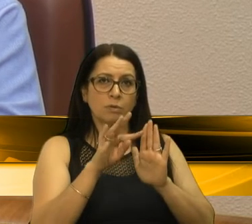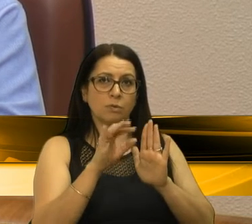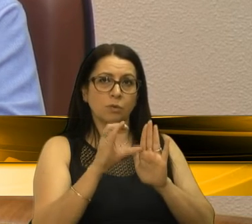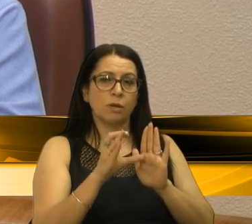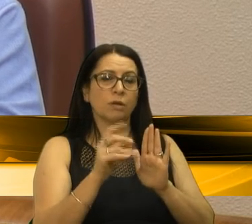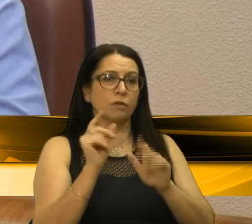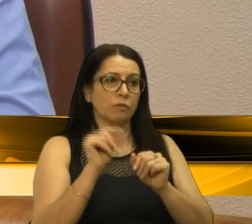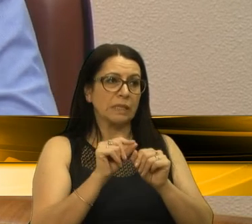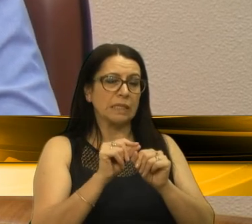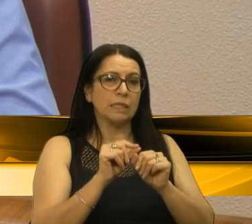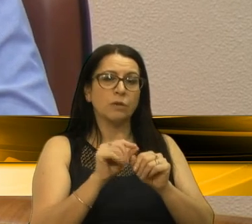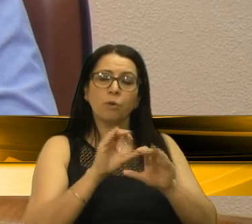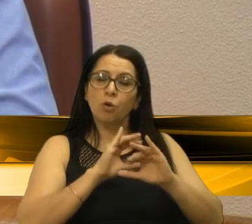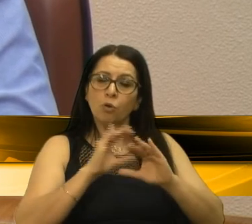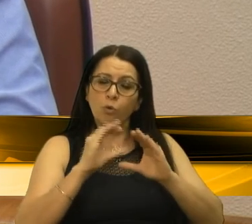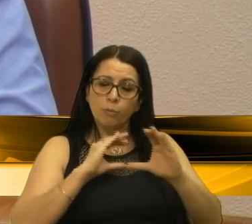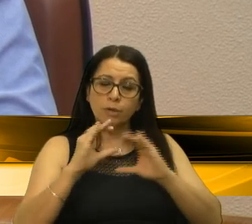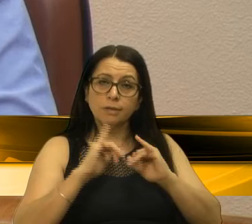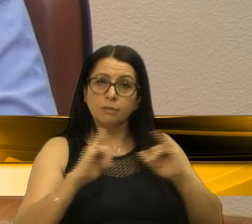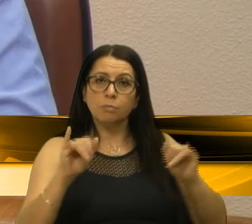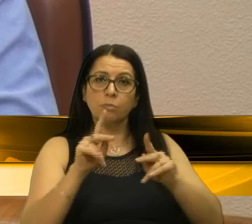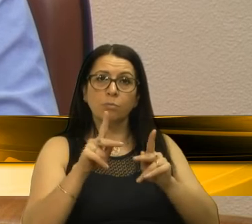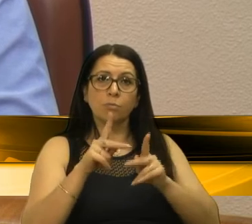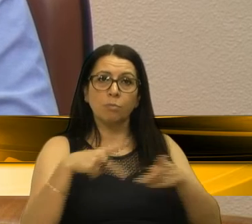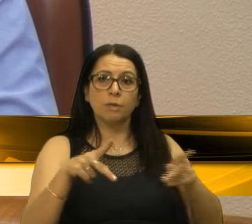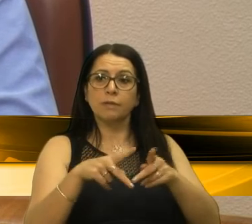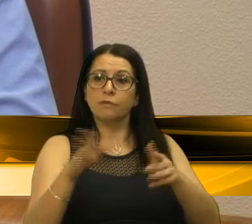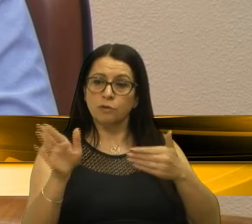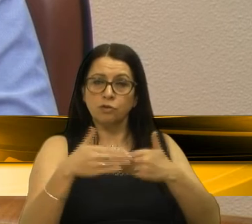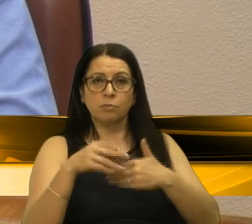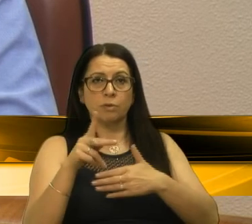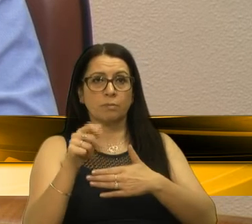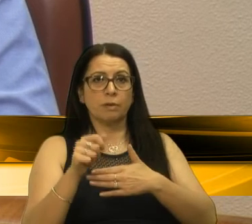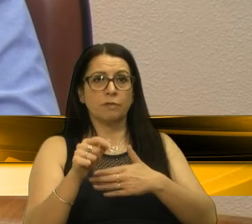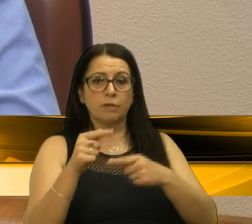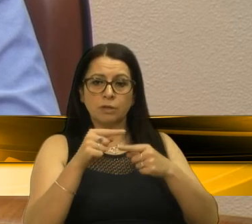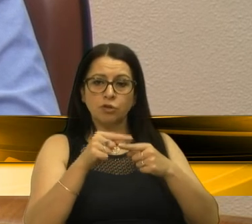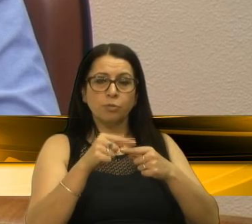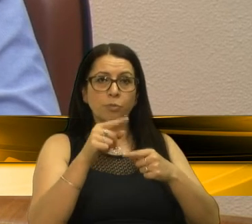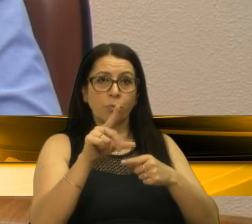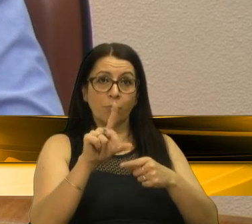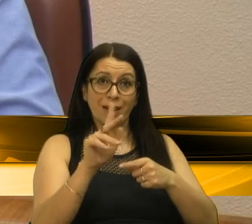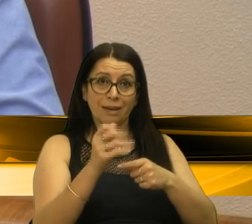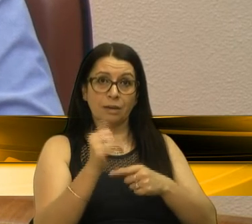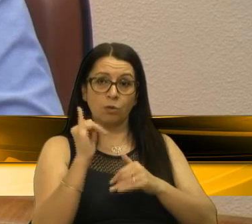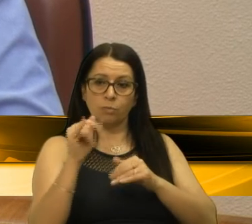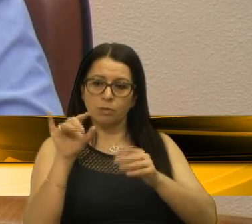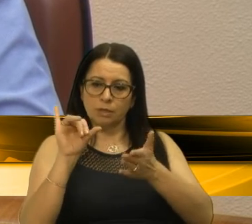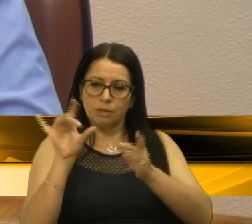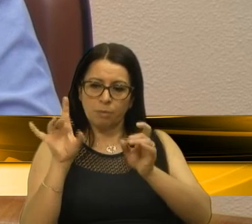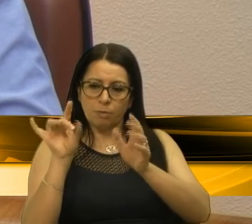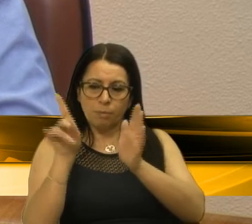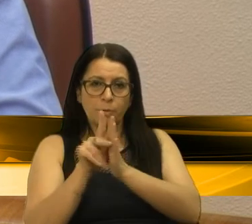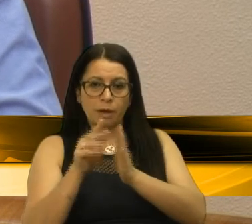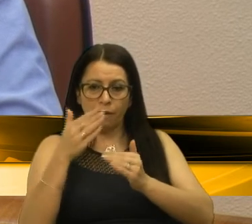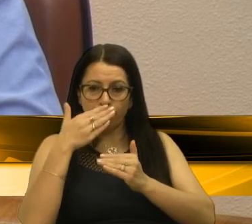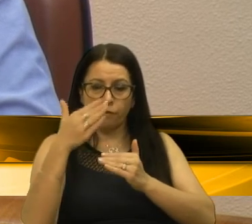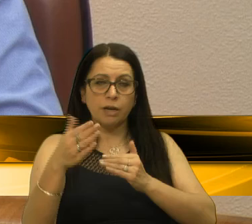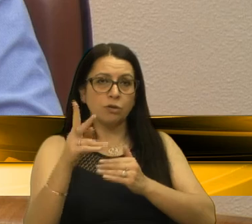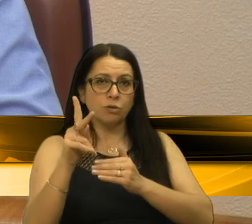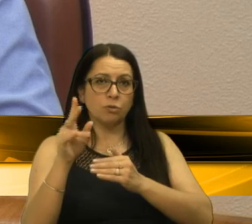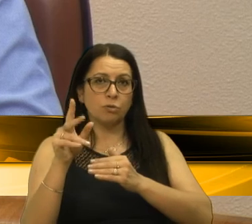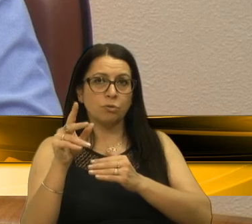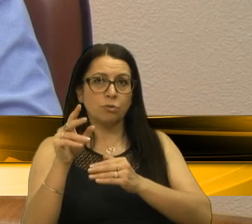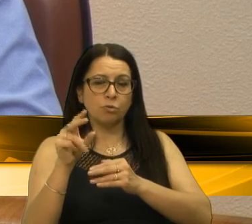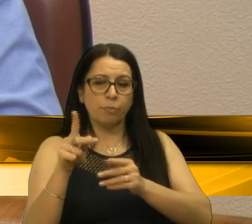fazer uma comunicação à população do fechamento do postão. Fizemos uma linha de ônibus específica aqui do centro, na frente do postão para a UPA Zona Norte.